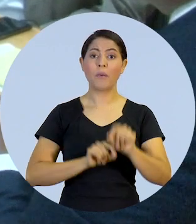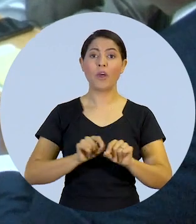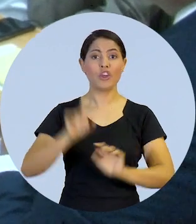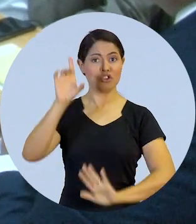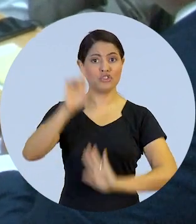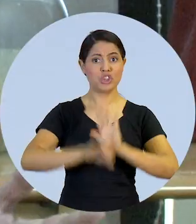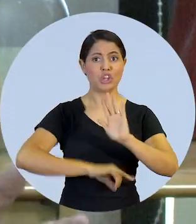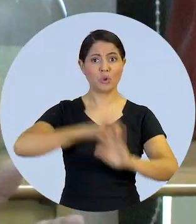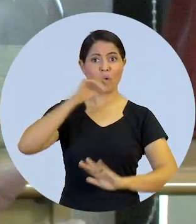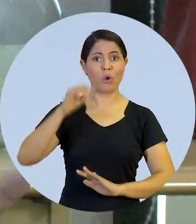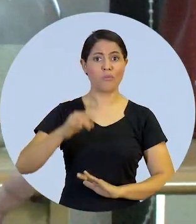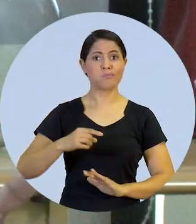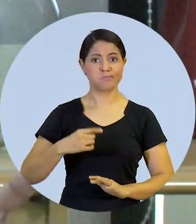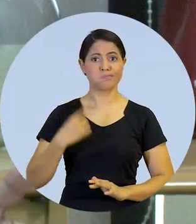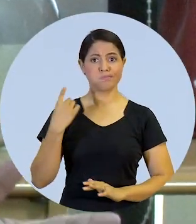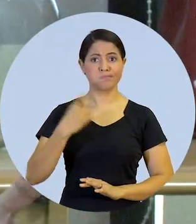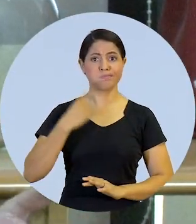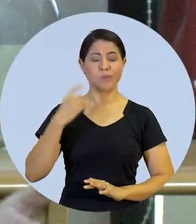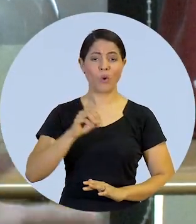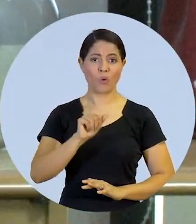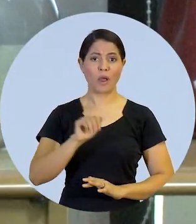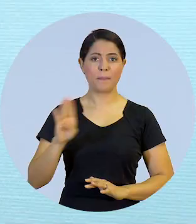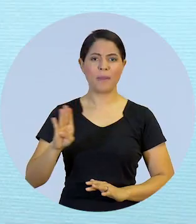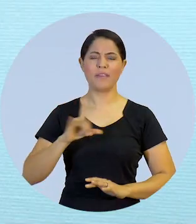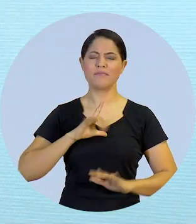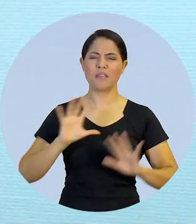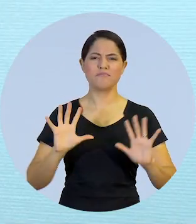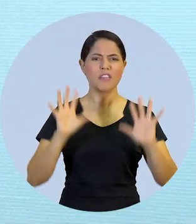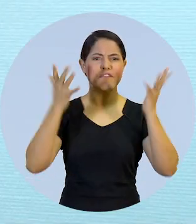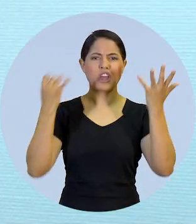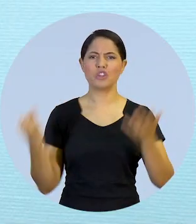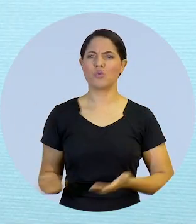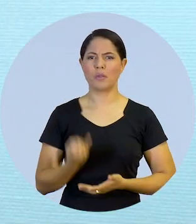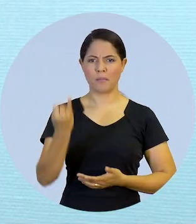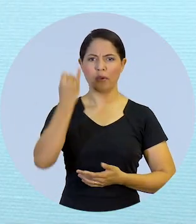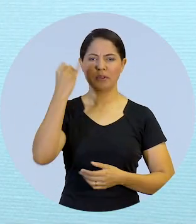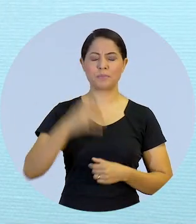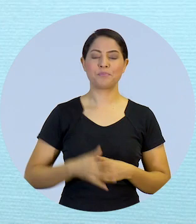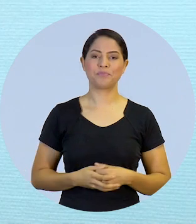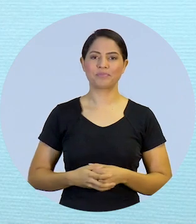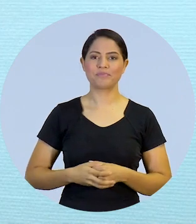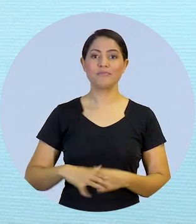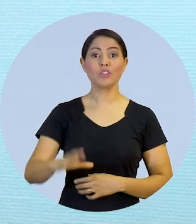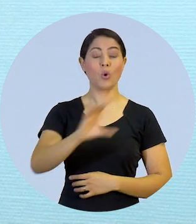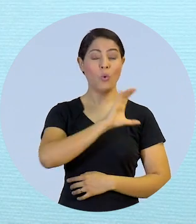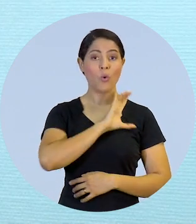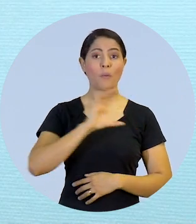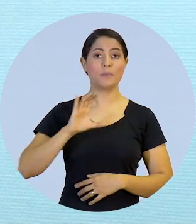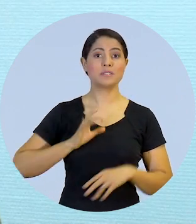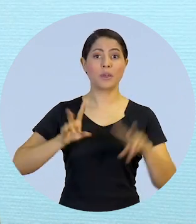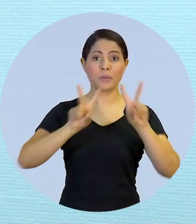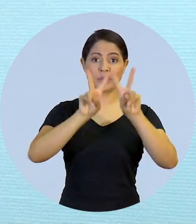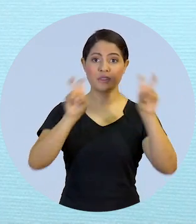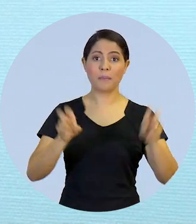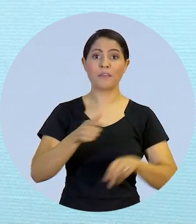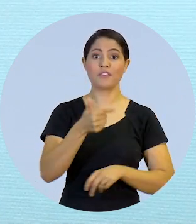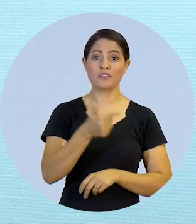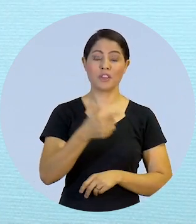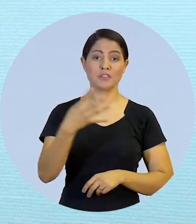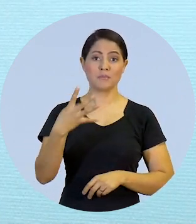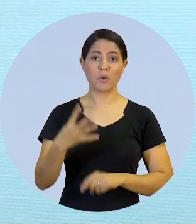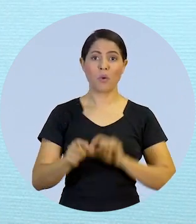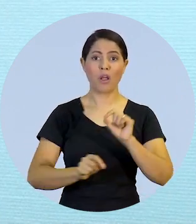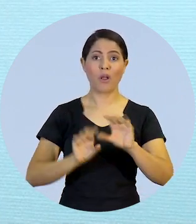com a diretoria nacional, este grandioso evento. Uma comissão tratando da 24ª